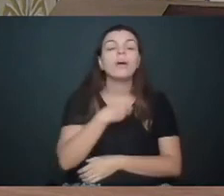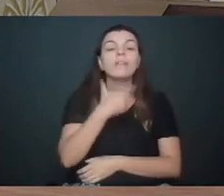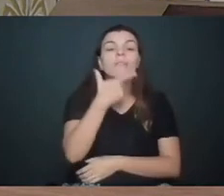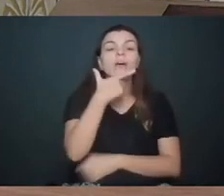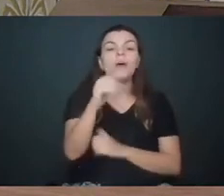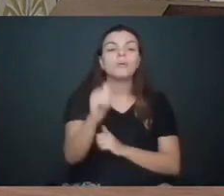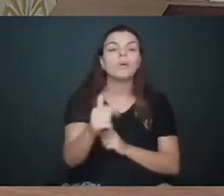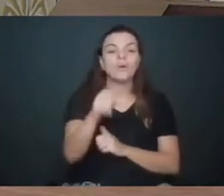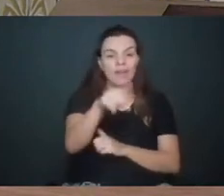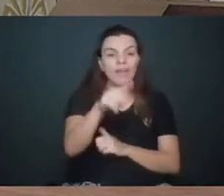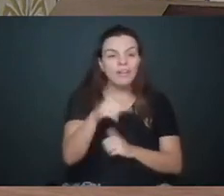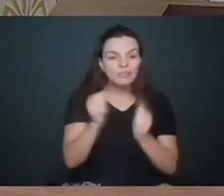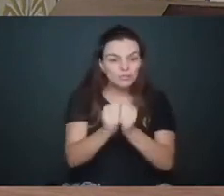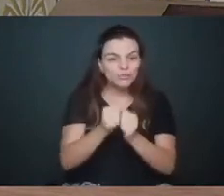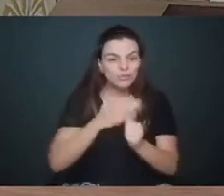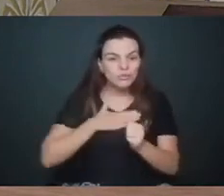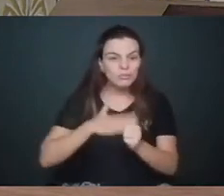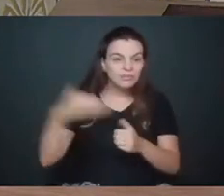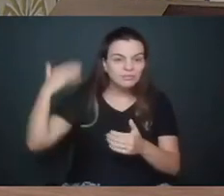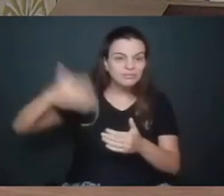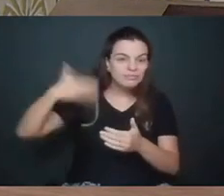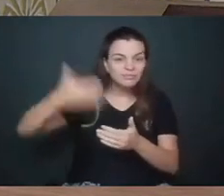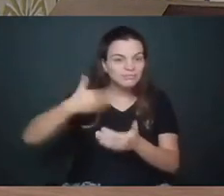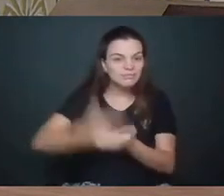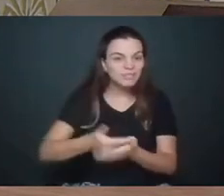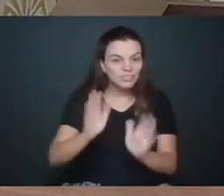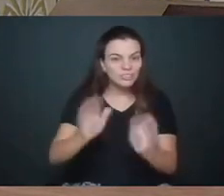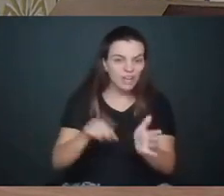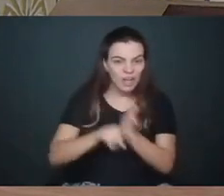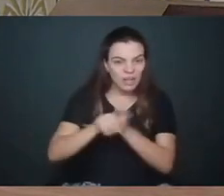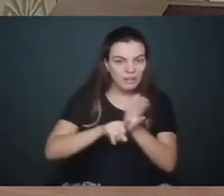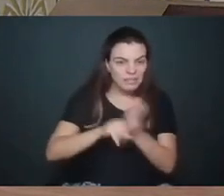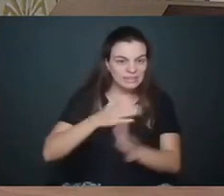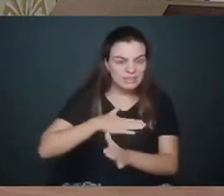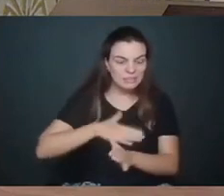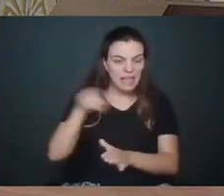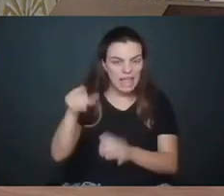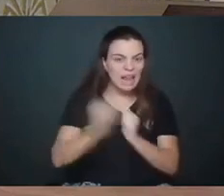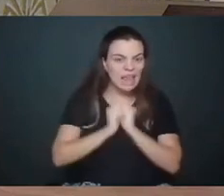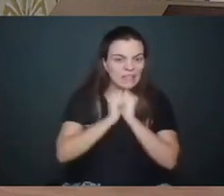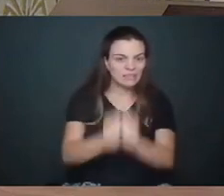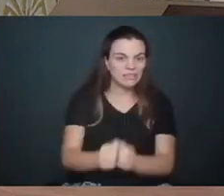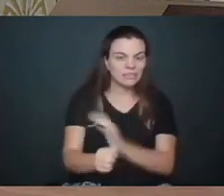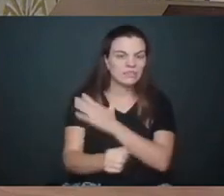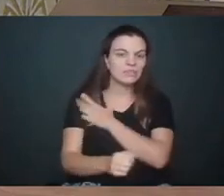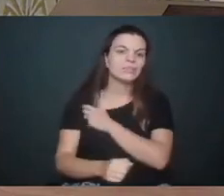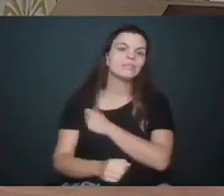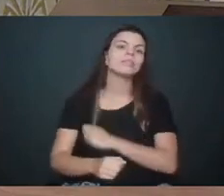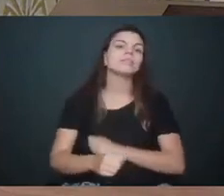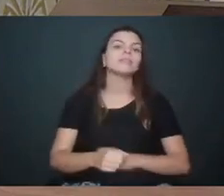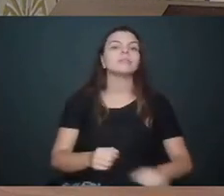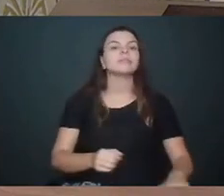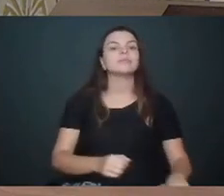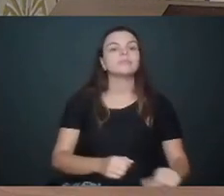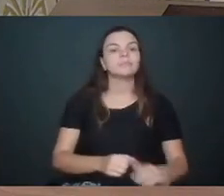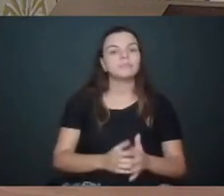quando, Heriberto, quero fazer essa homenagem a você. Por duas razões. Falta dois minutos? O